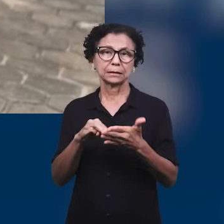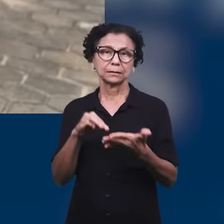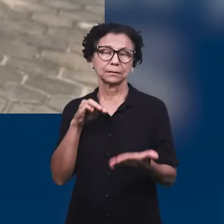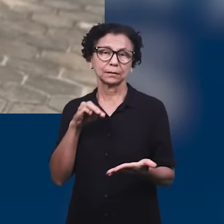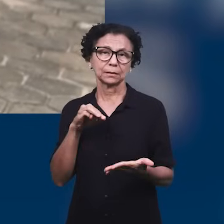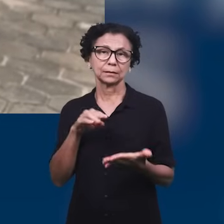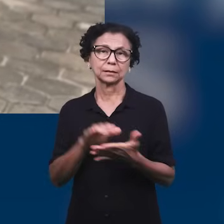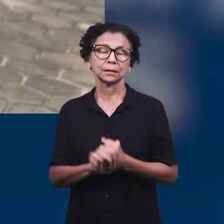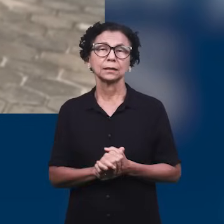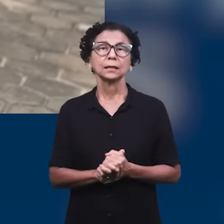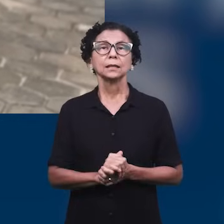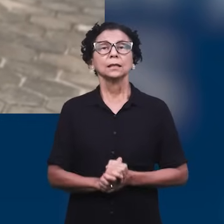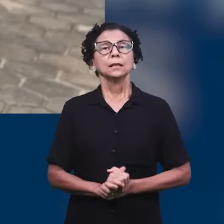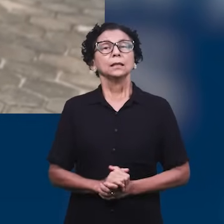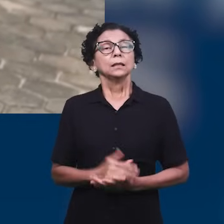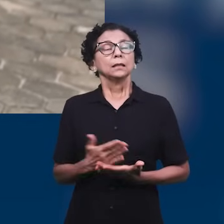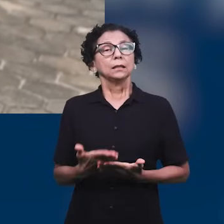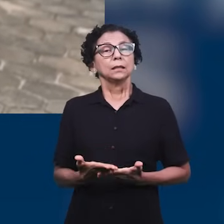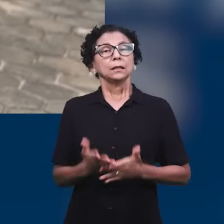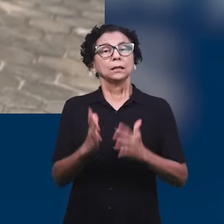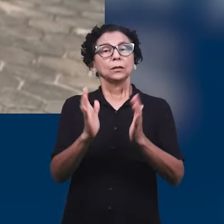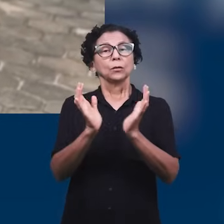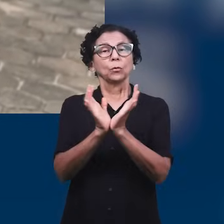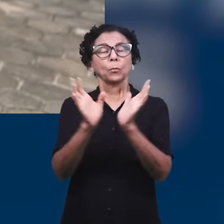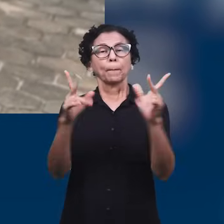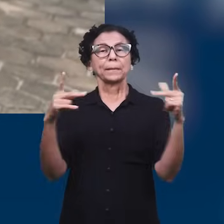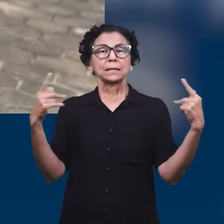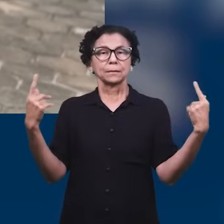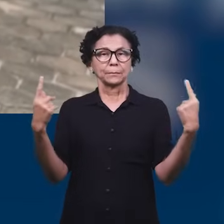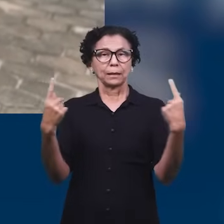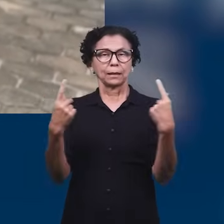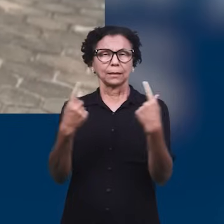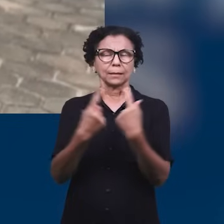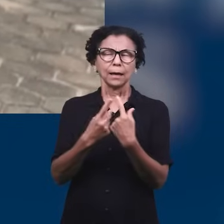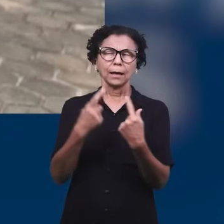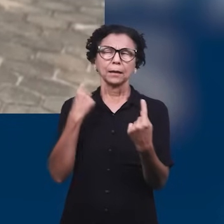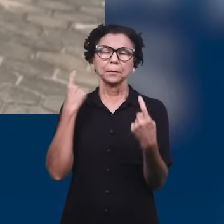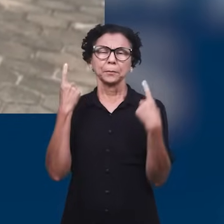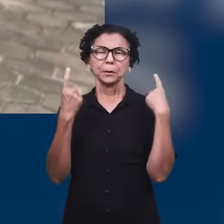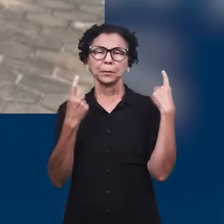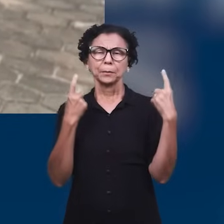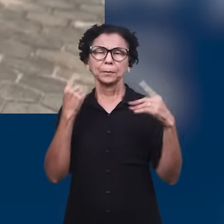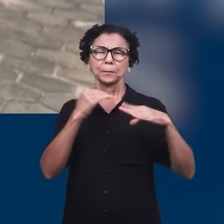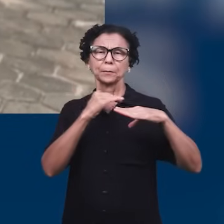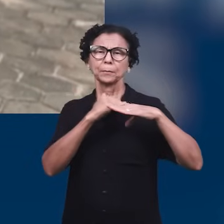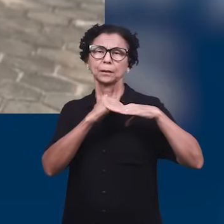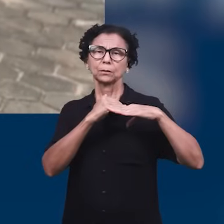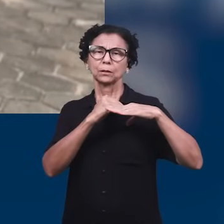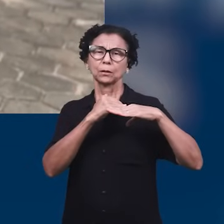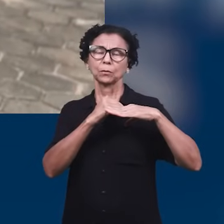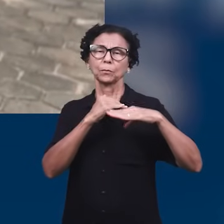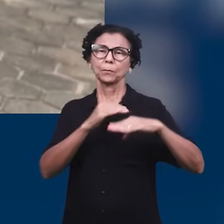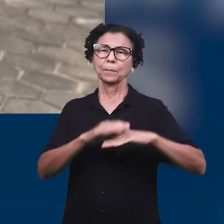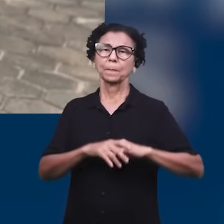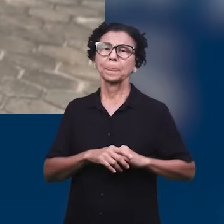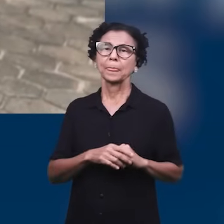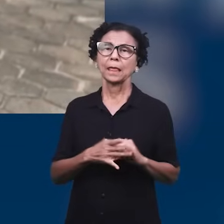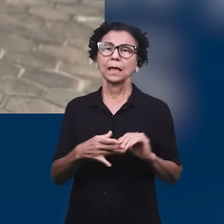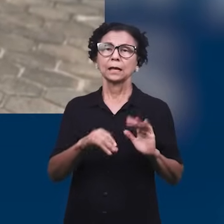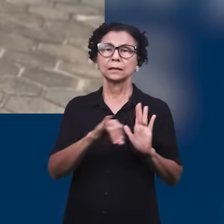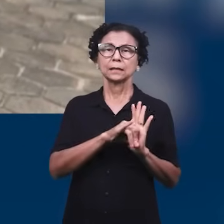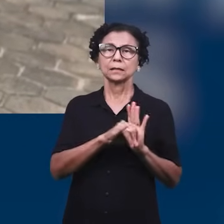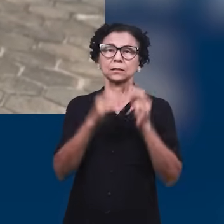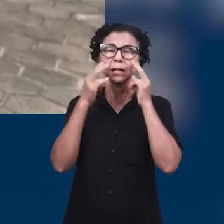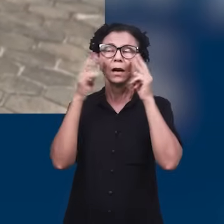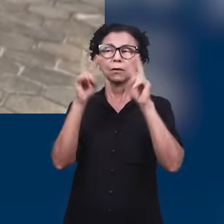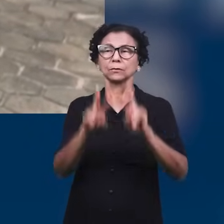foi muito importante porque o presbitério ele tem tido essa preocupação de padronizar para que a identidade visual